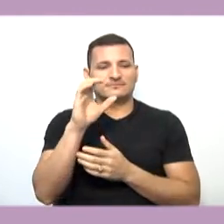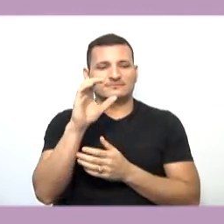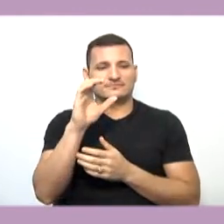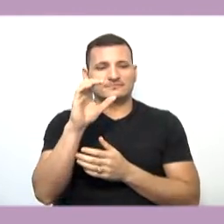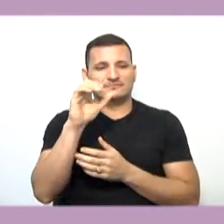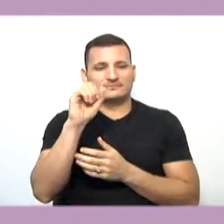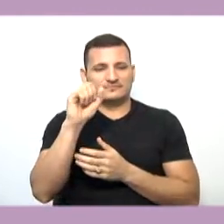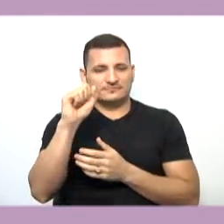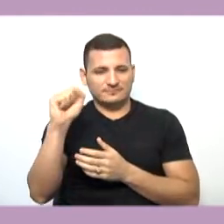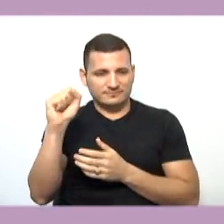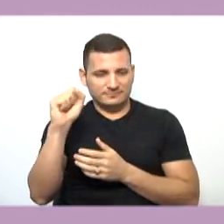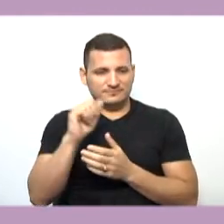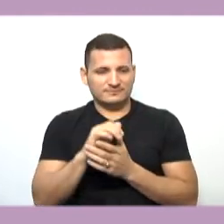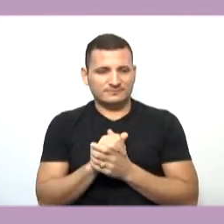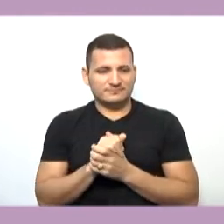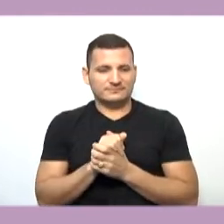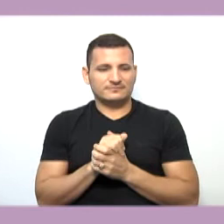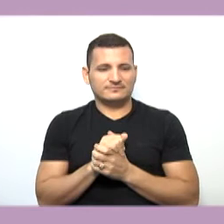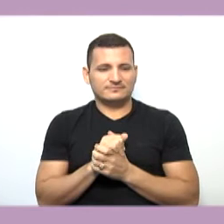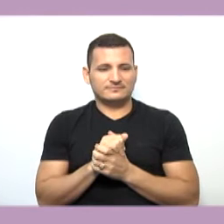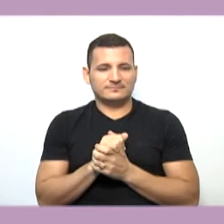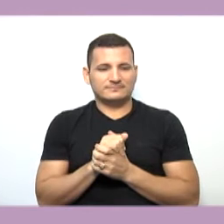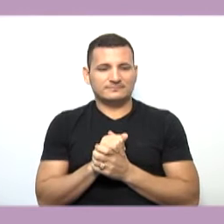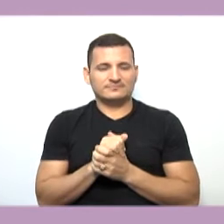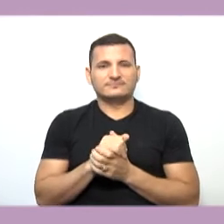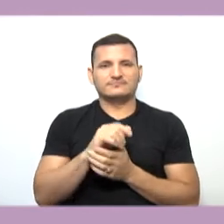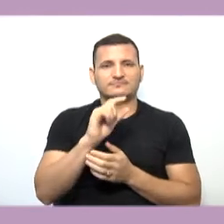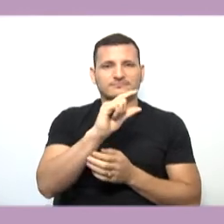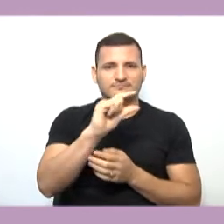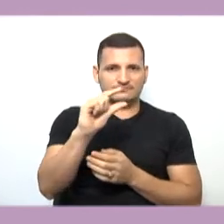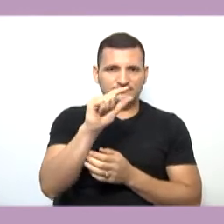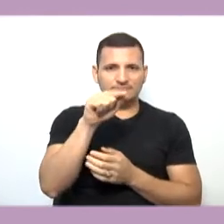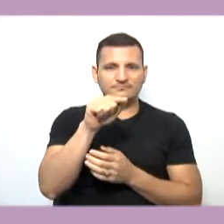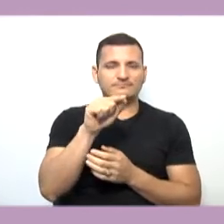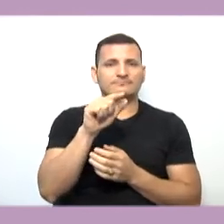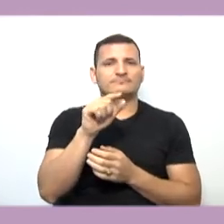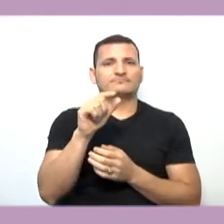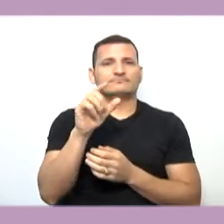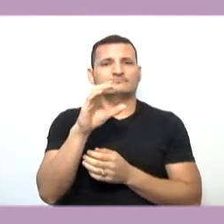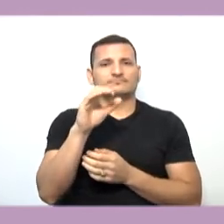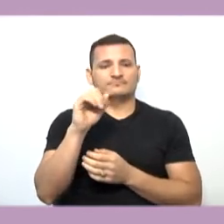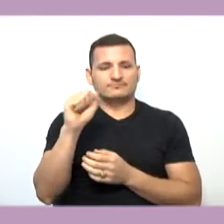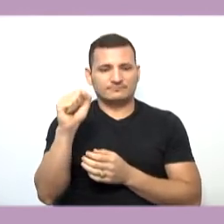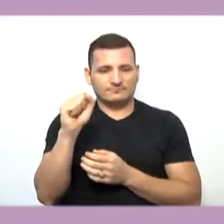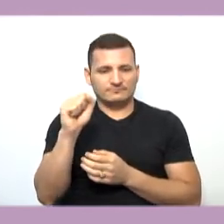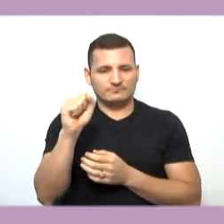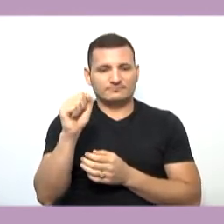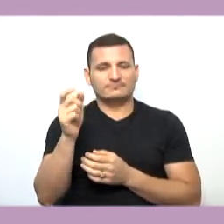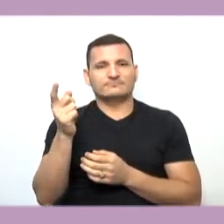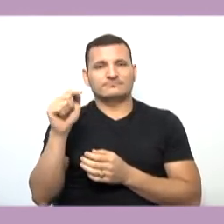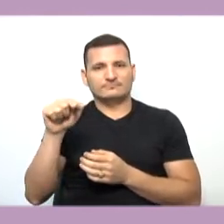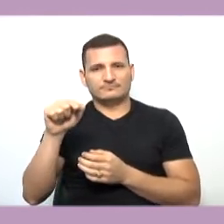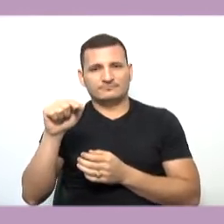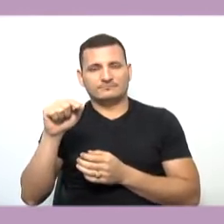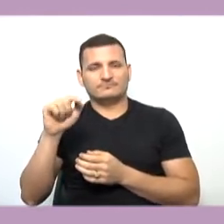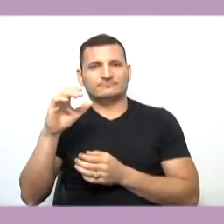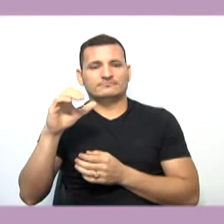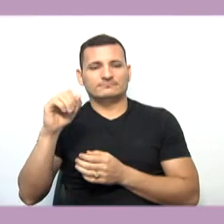agora. Esse botãozinho aqui eu vou criar também CSS, HTML,